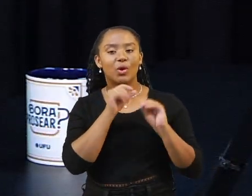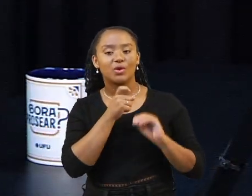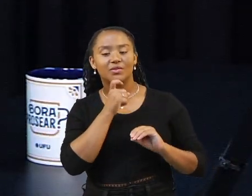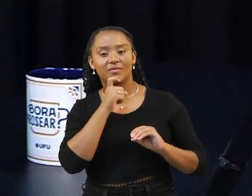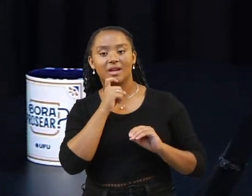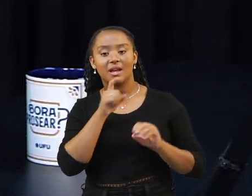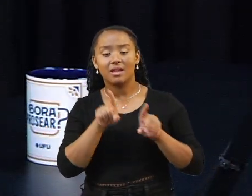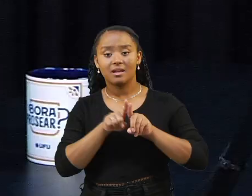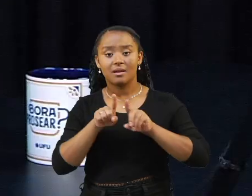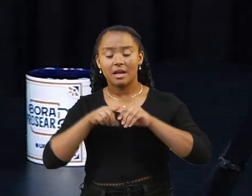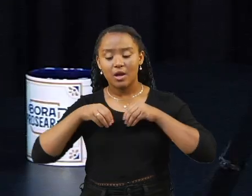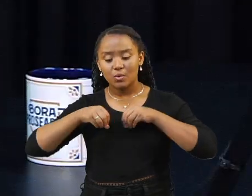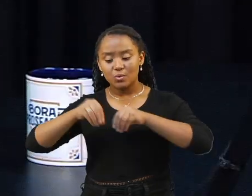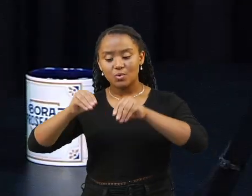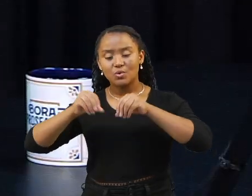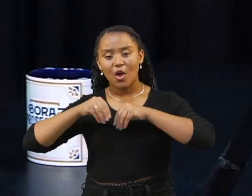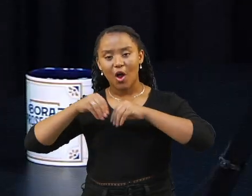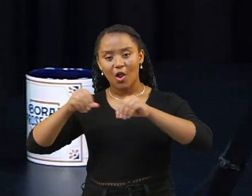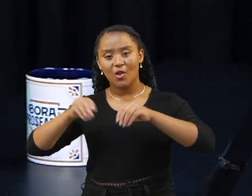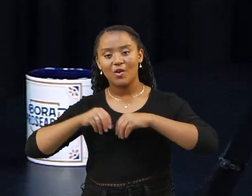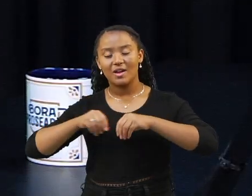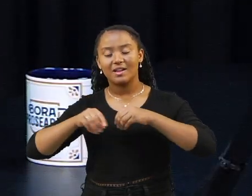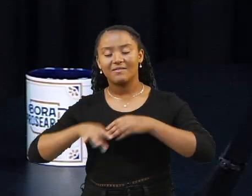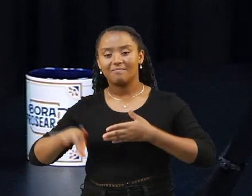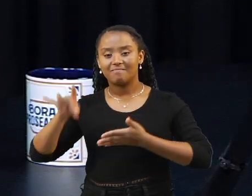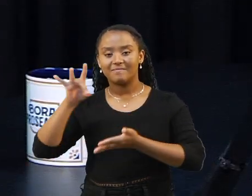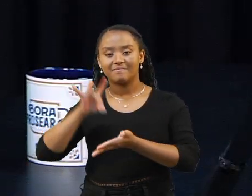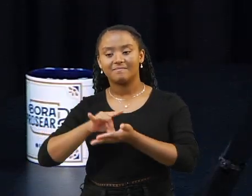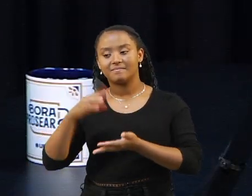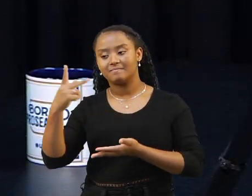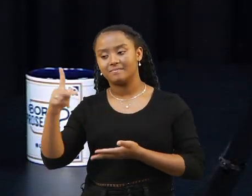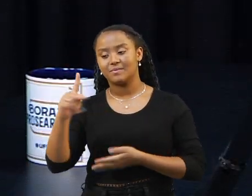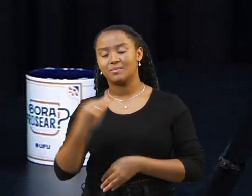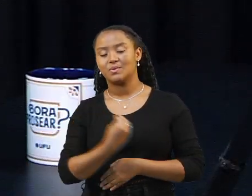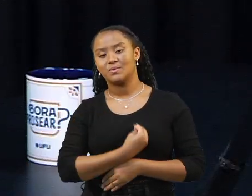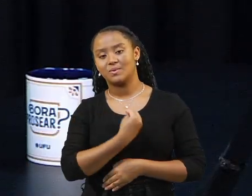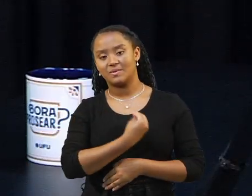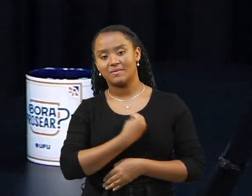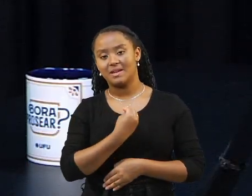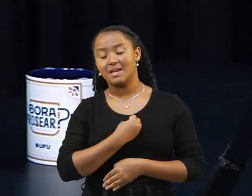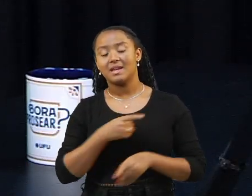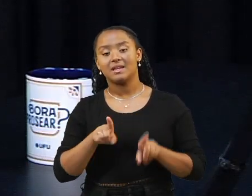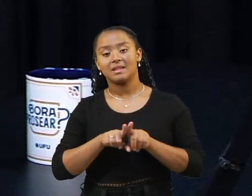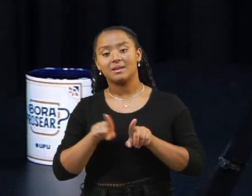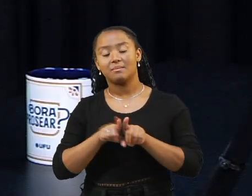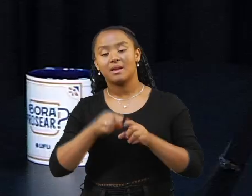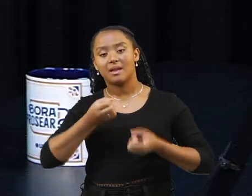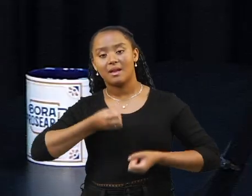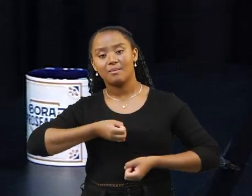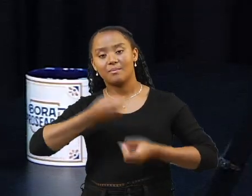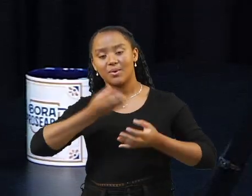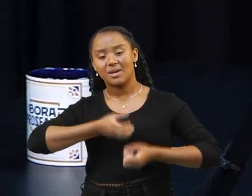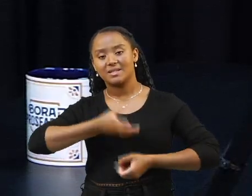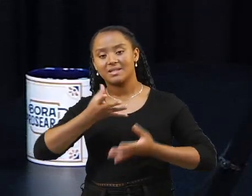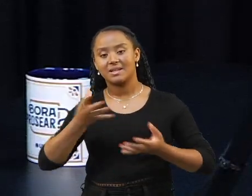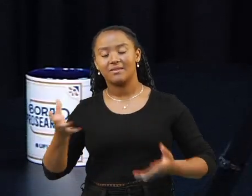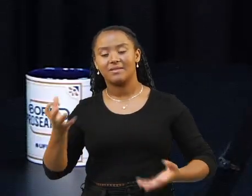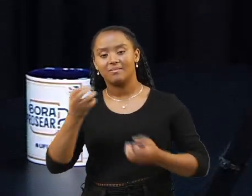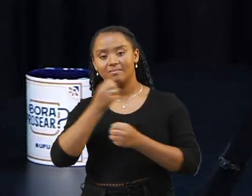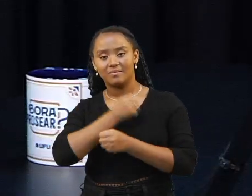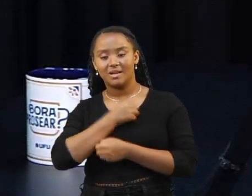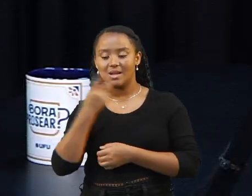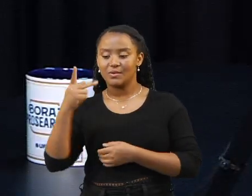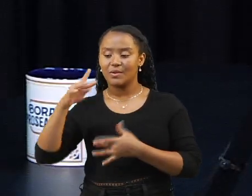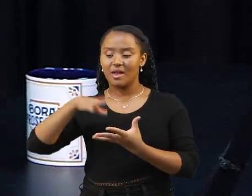noites, o solo fértil que confirmará sua existência, a poesia que acalentará